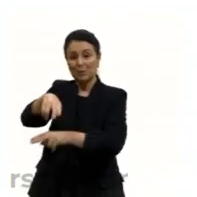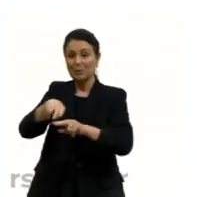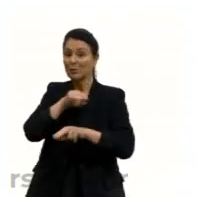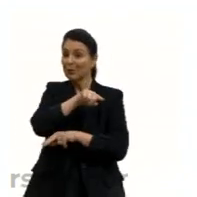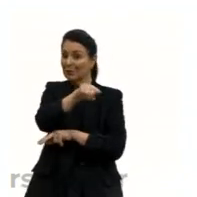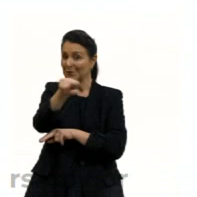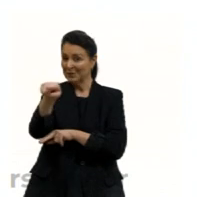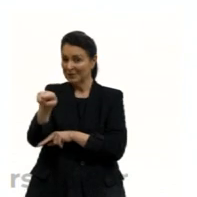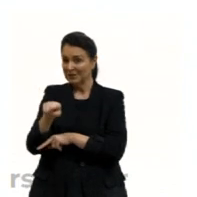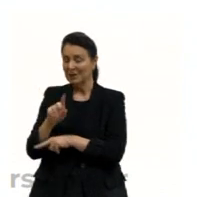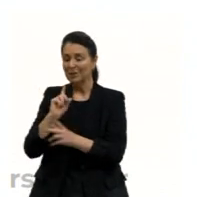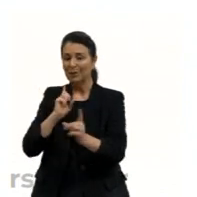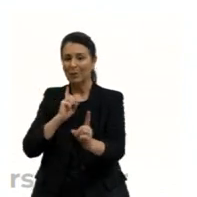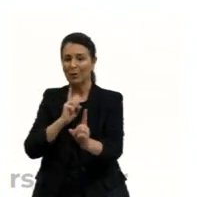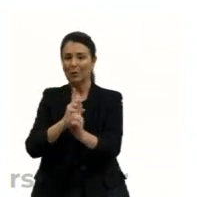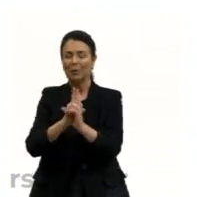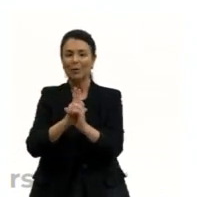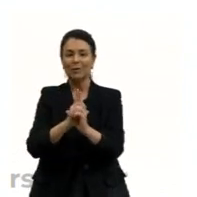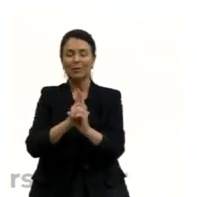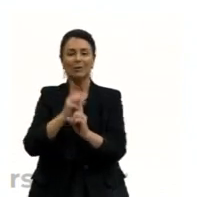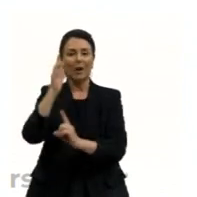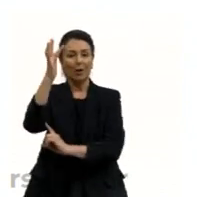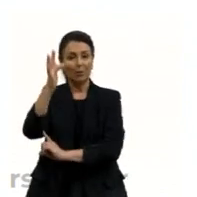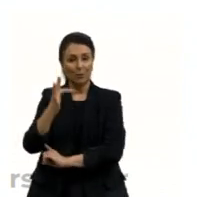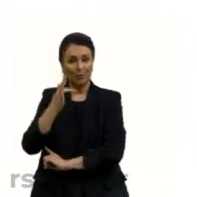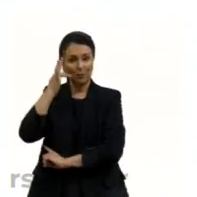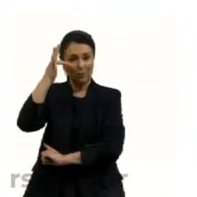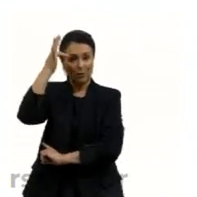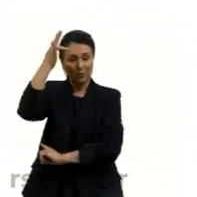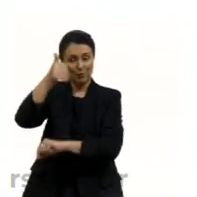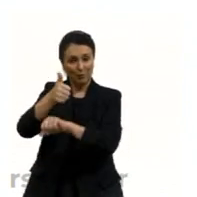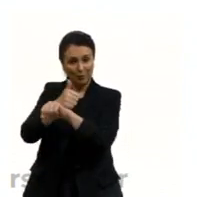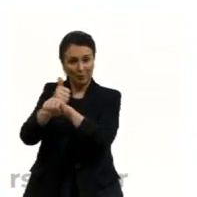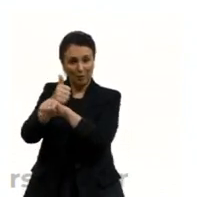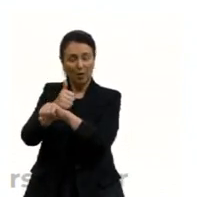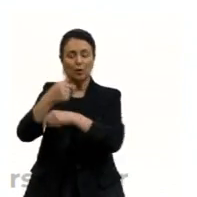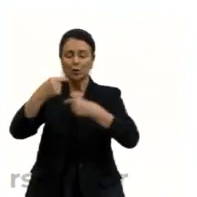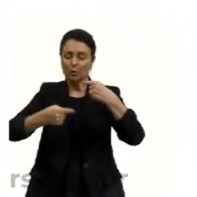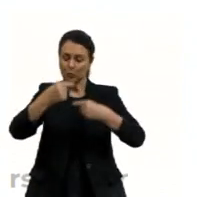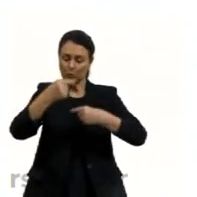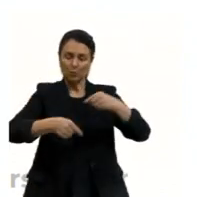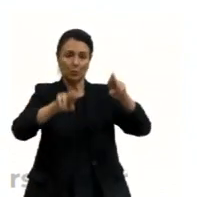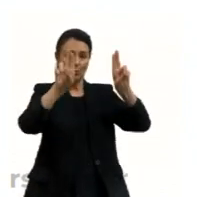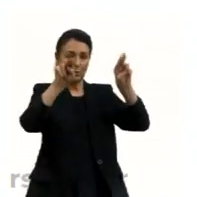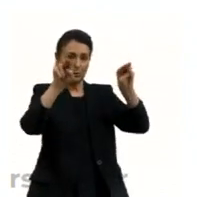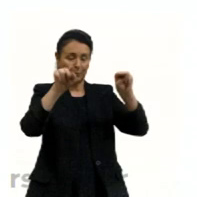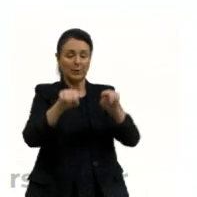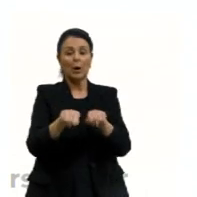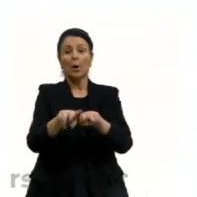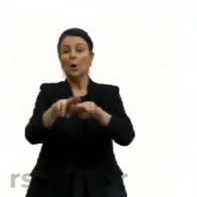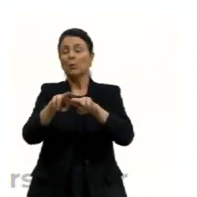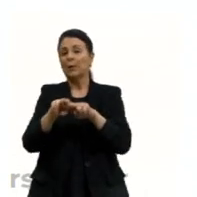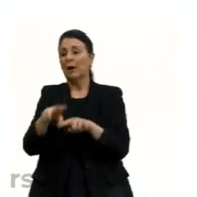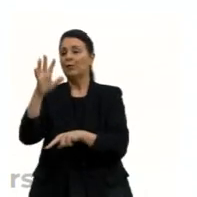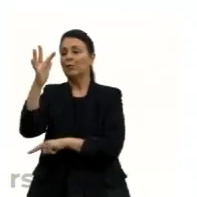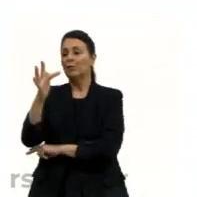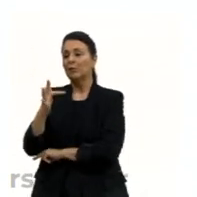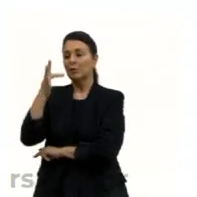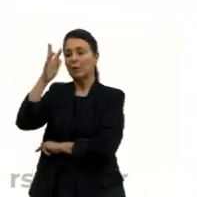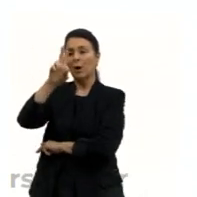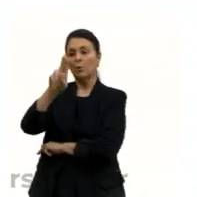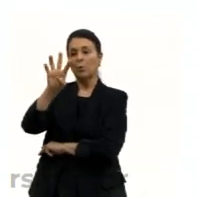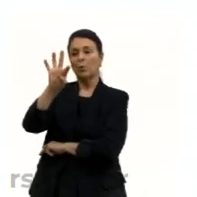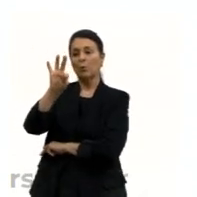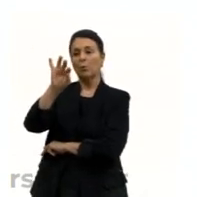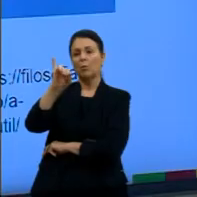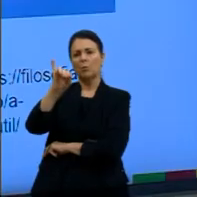encontrar os filósofos que falavam discutir sobre vários assuntos né a filosofia é útil se a filosofia não